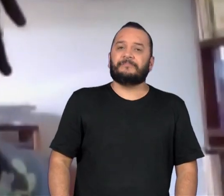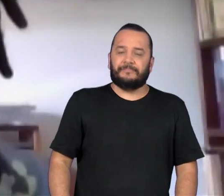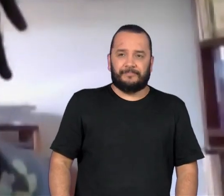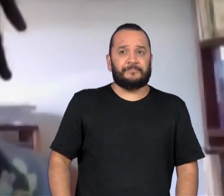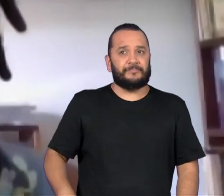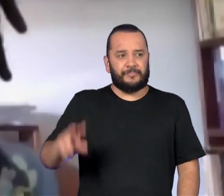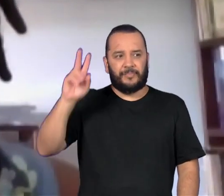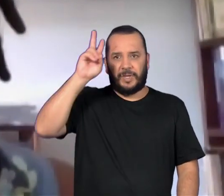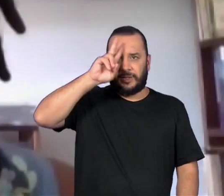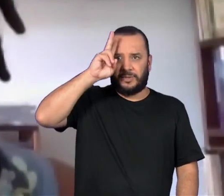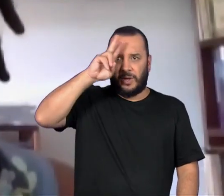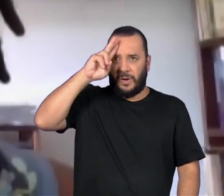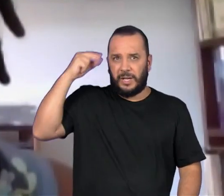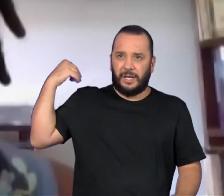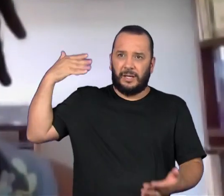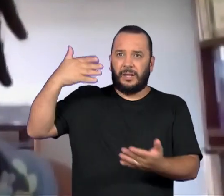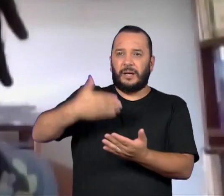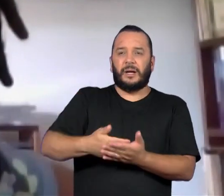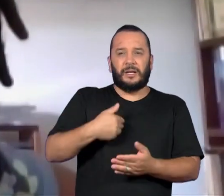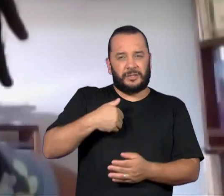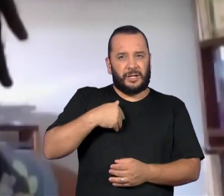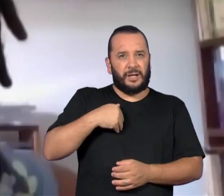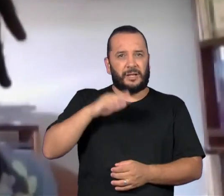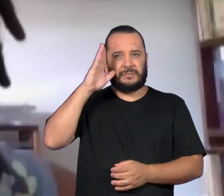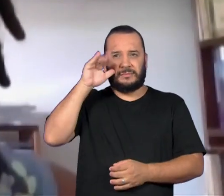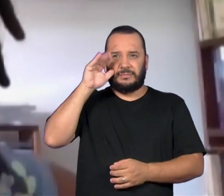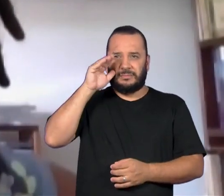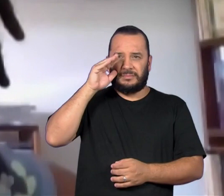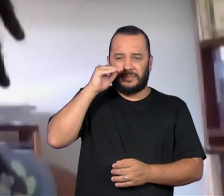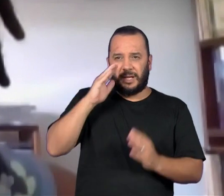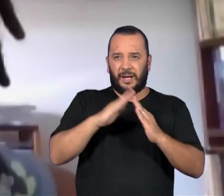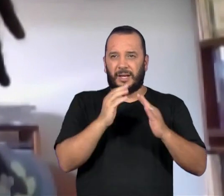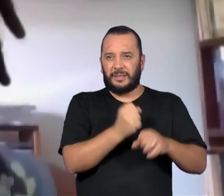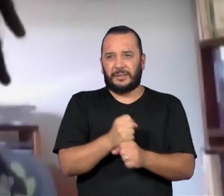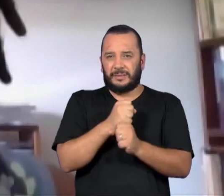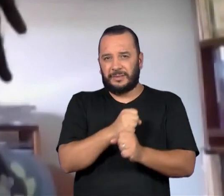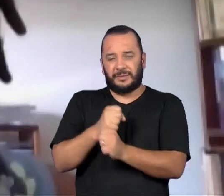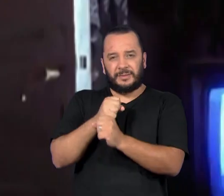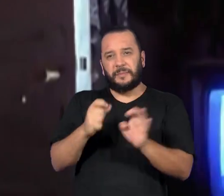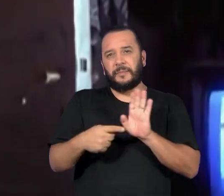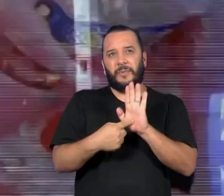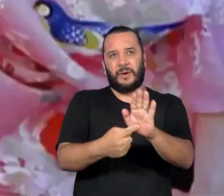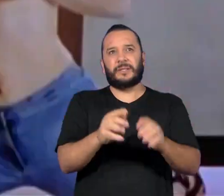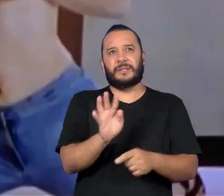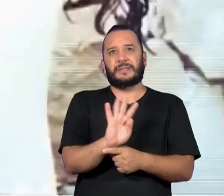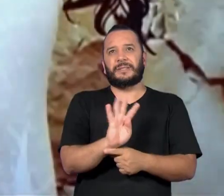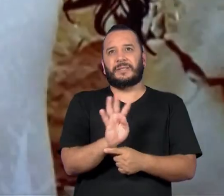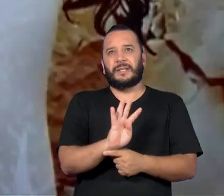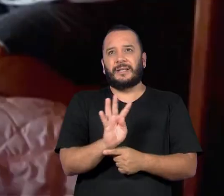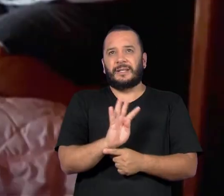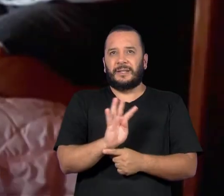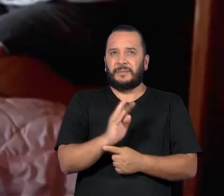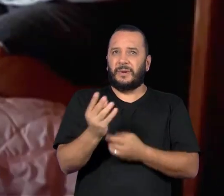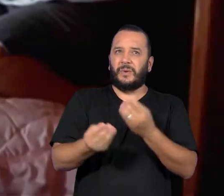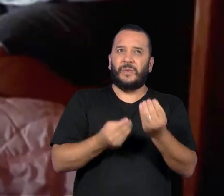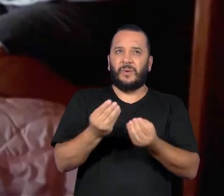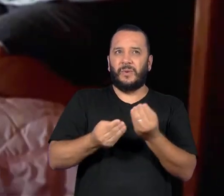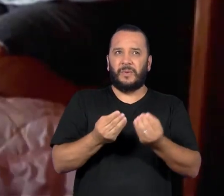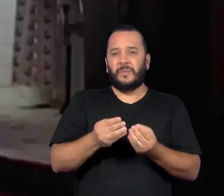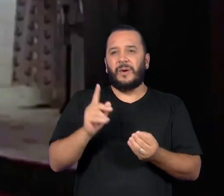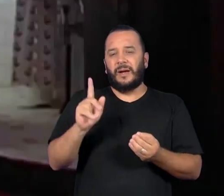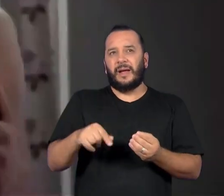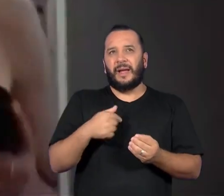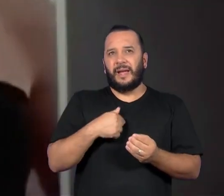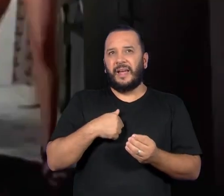Historicamente, as domésticas vêm sendo retratadas no cinema como a intrusa,